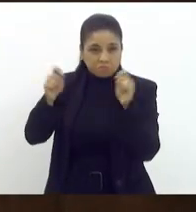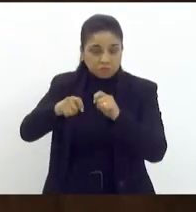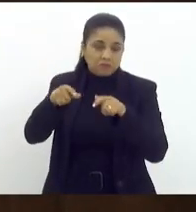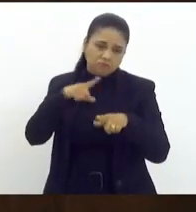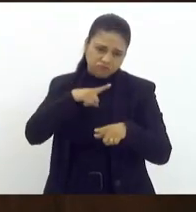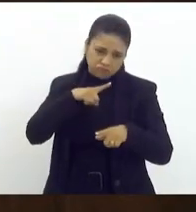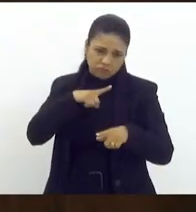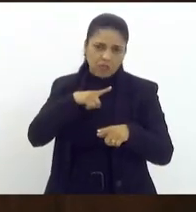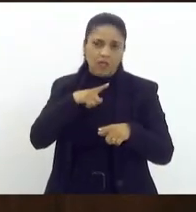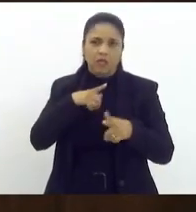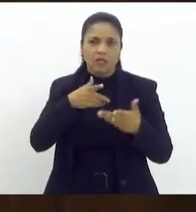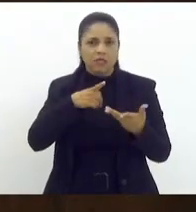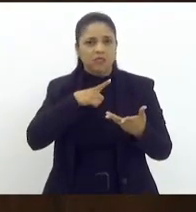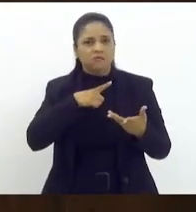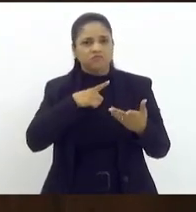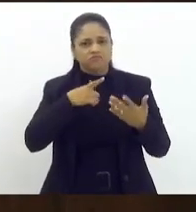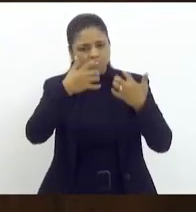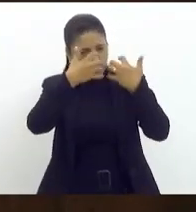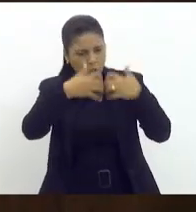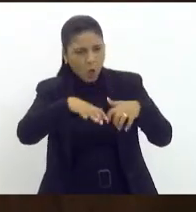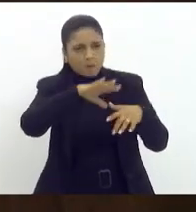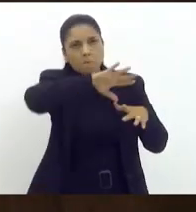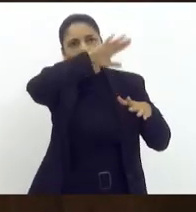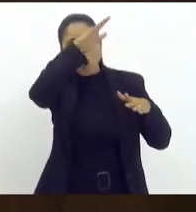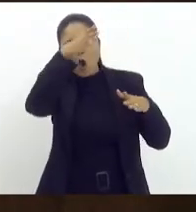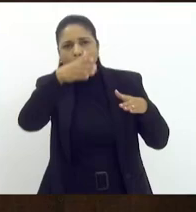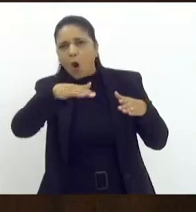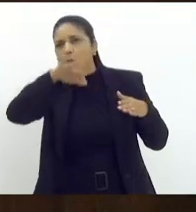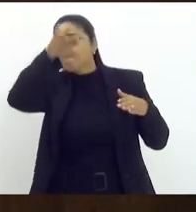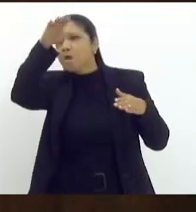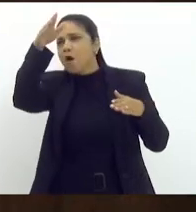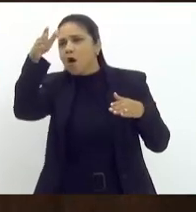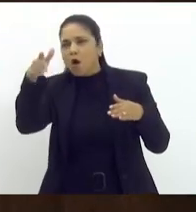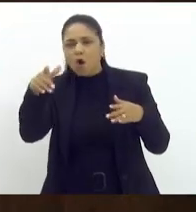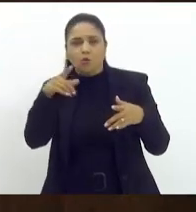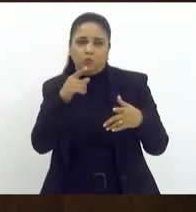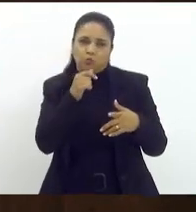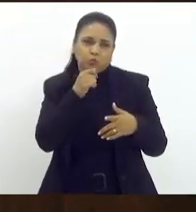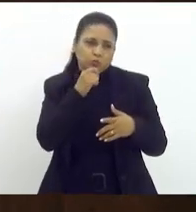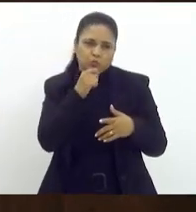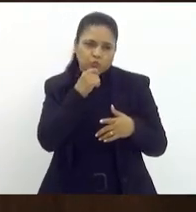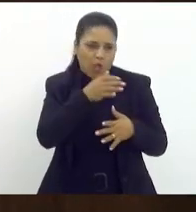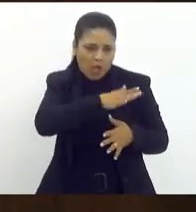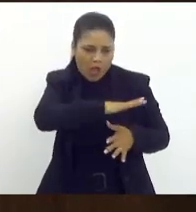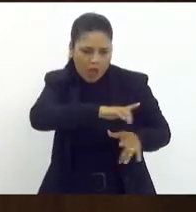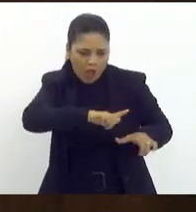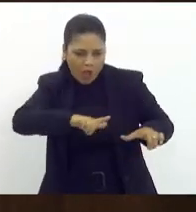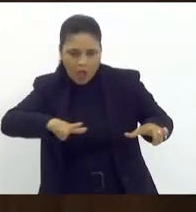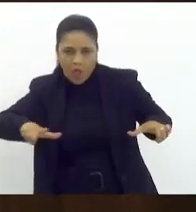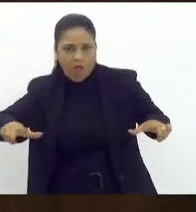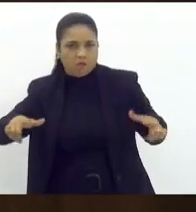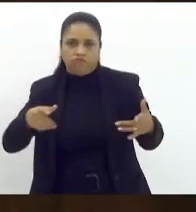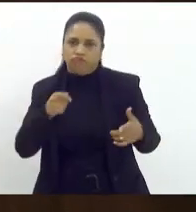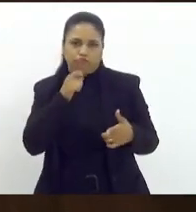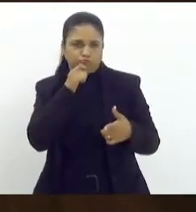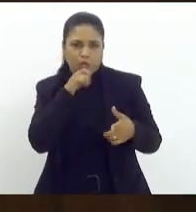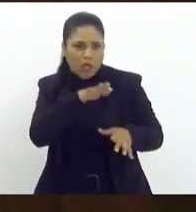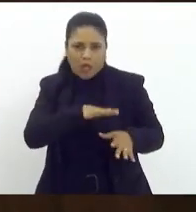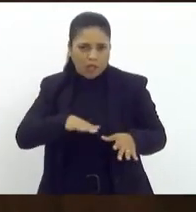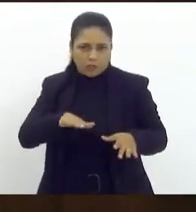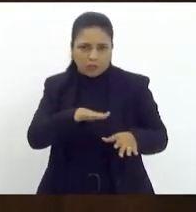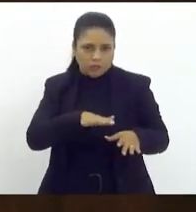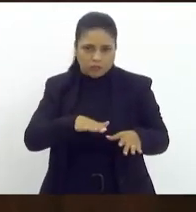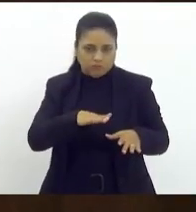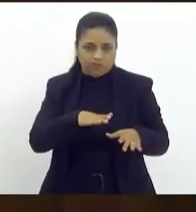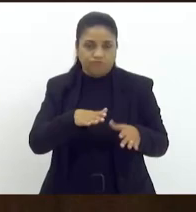só tem montanha só tem morro você praticamente ali você não tem uma área plana dentro da região se